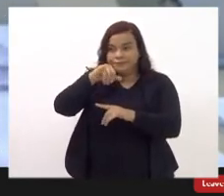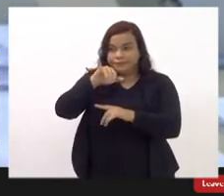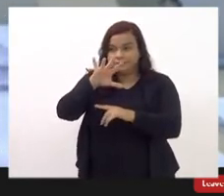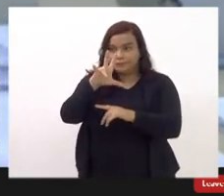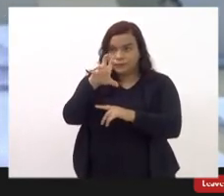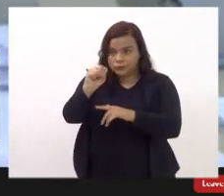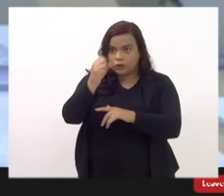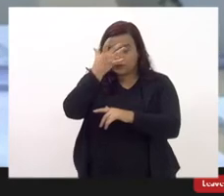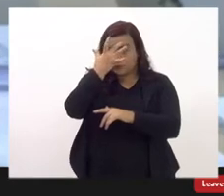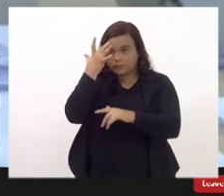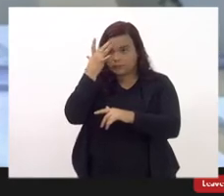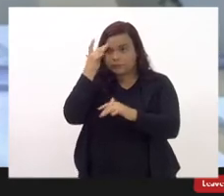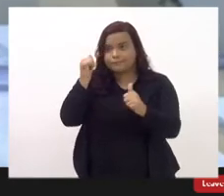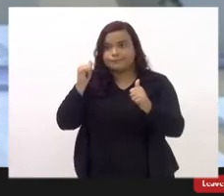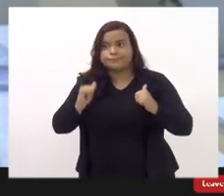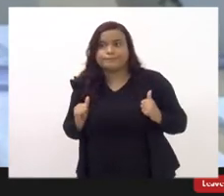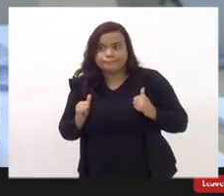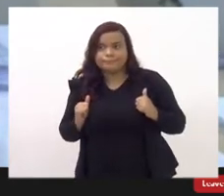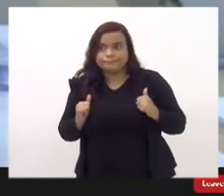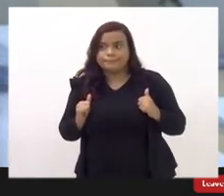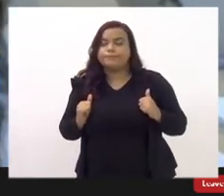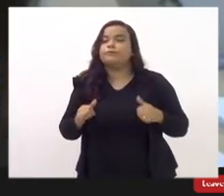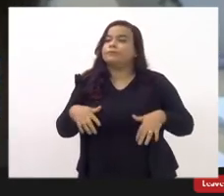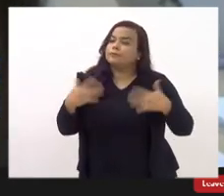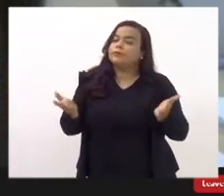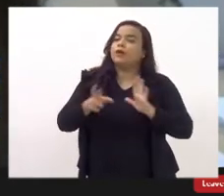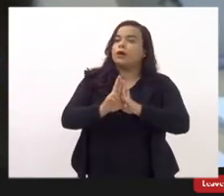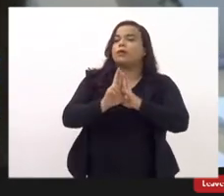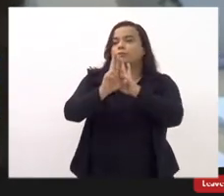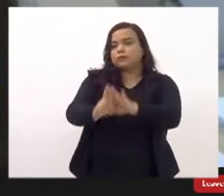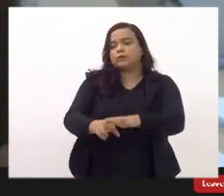pessoas desocupadas, o que representa uma taxa aí de